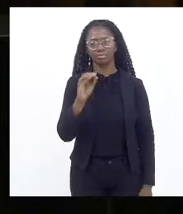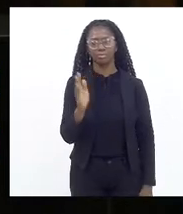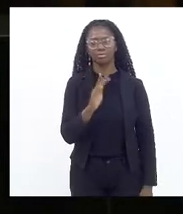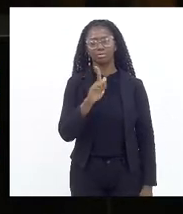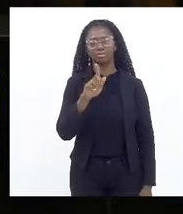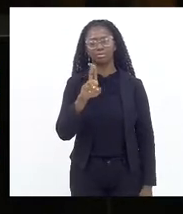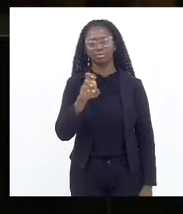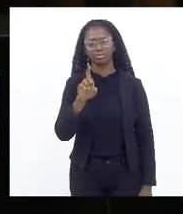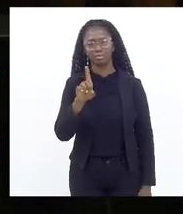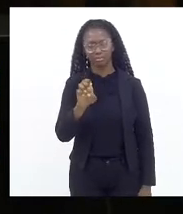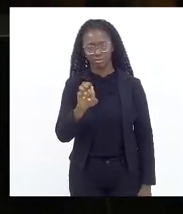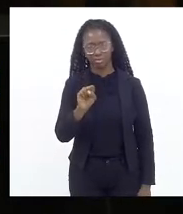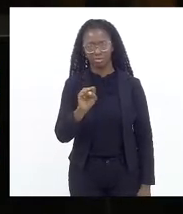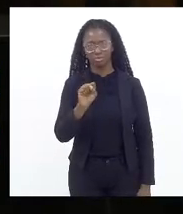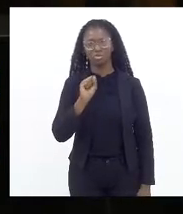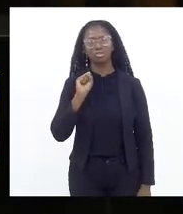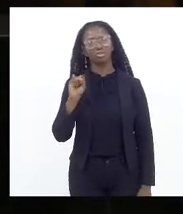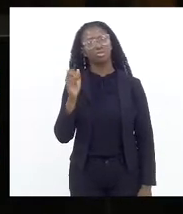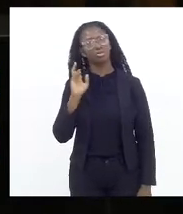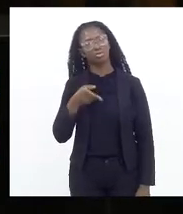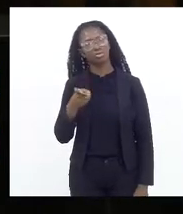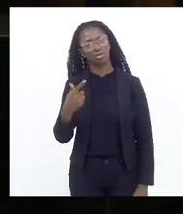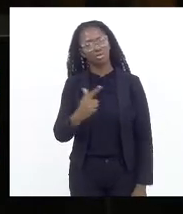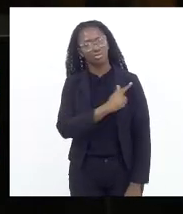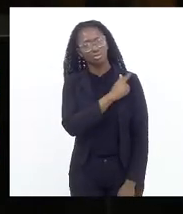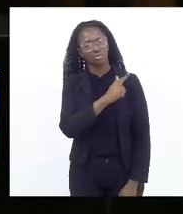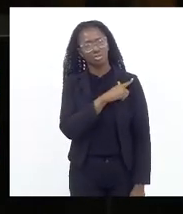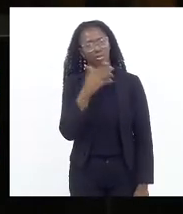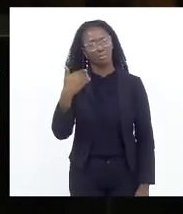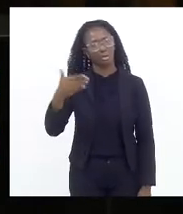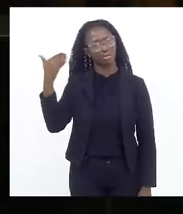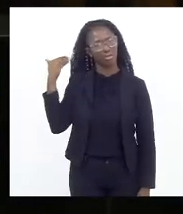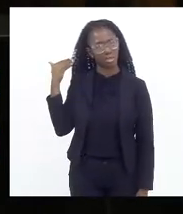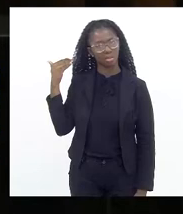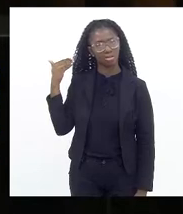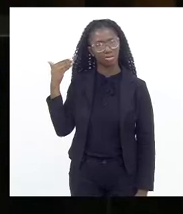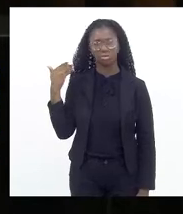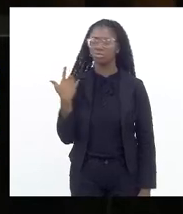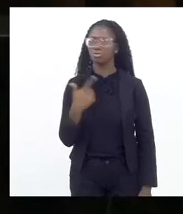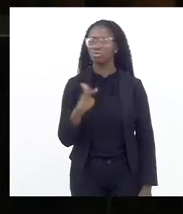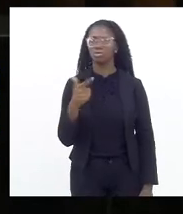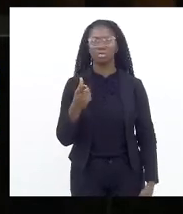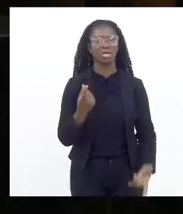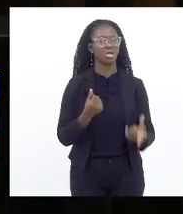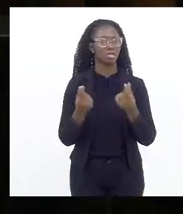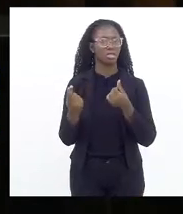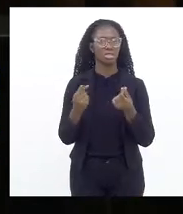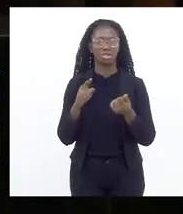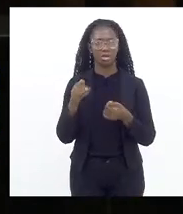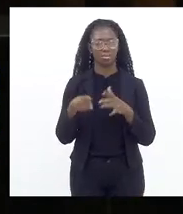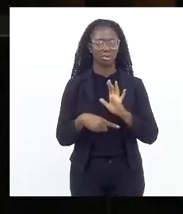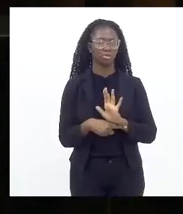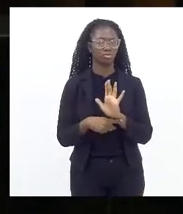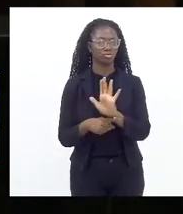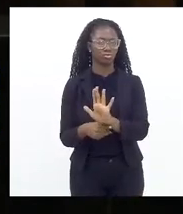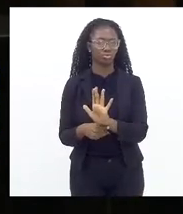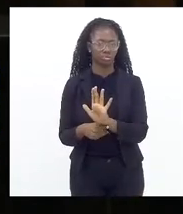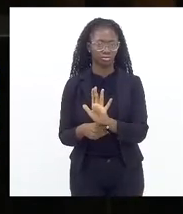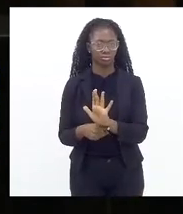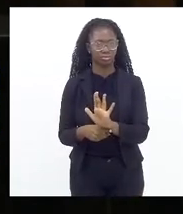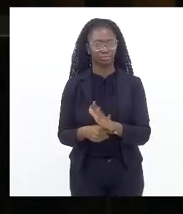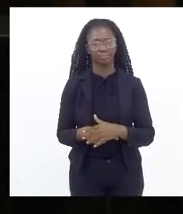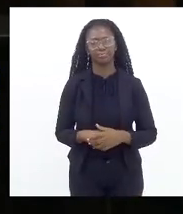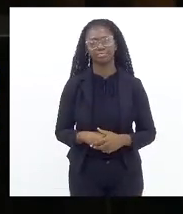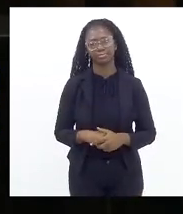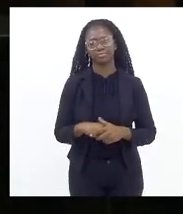se tivesse continuado a gestão passada, nem recursos para isso nós teríamos.